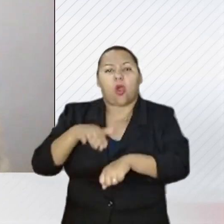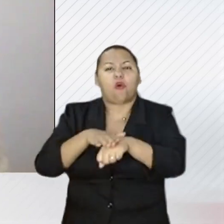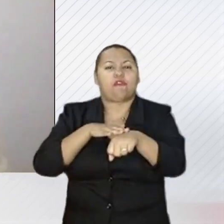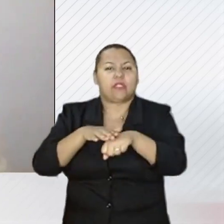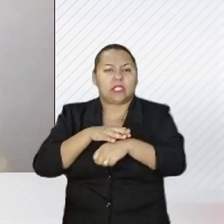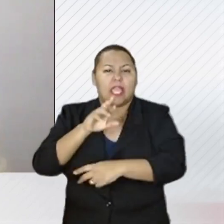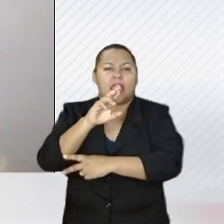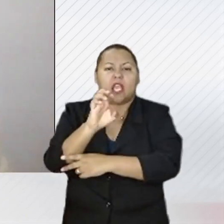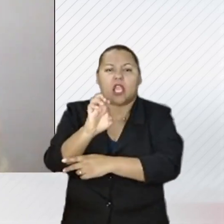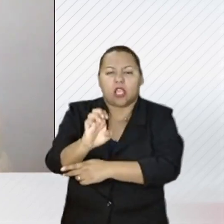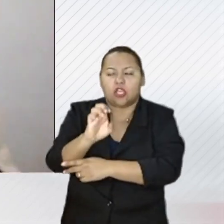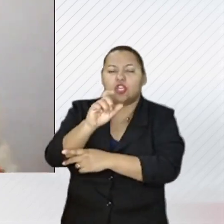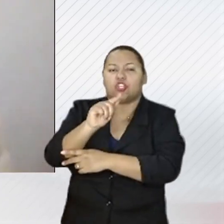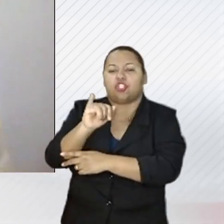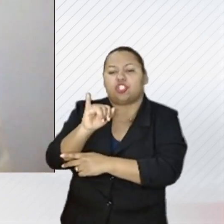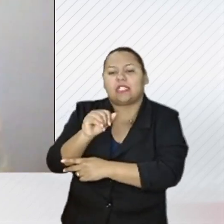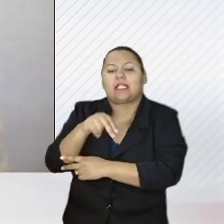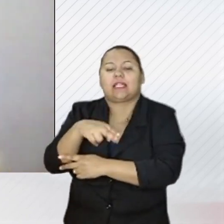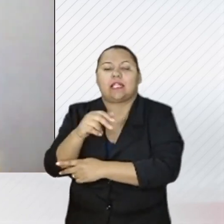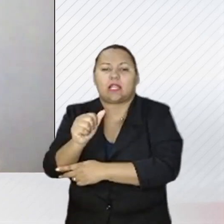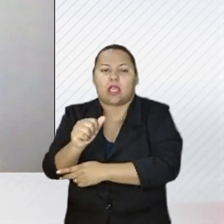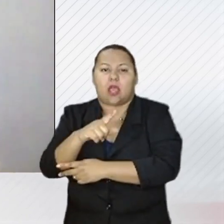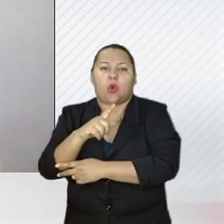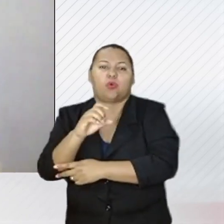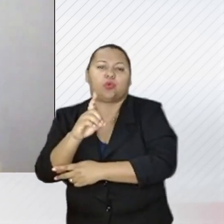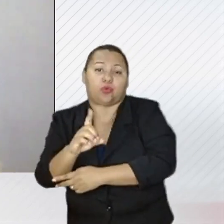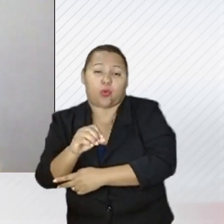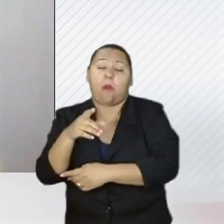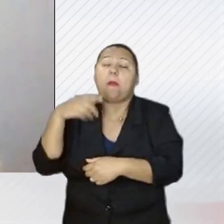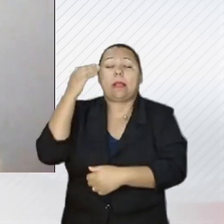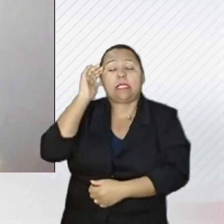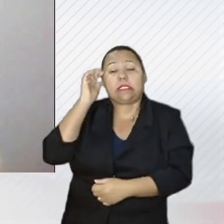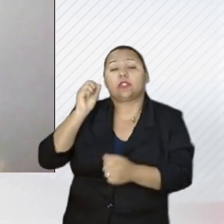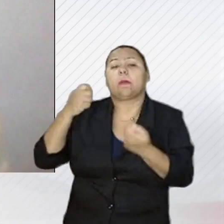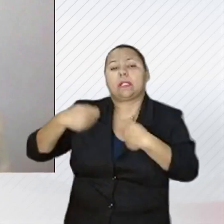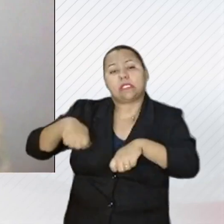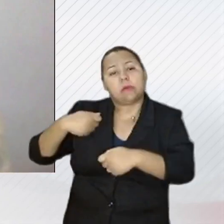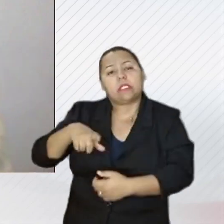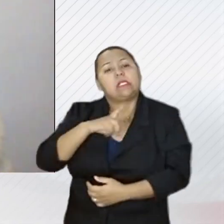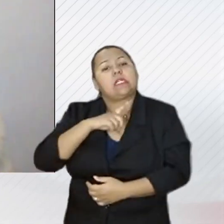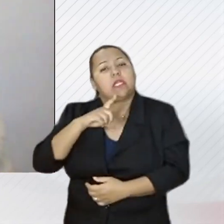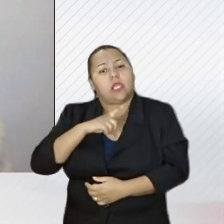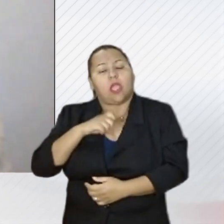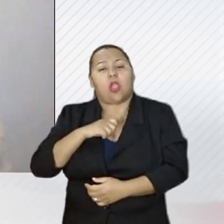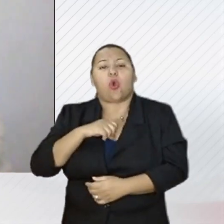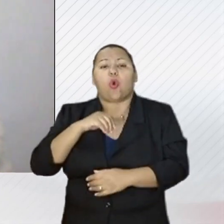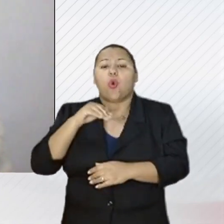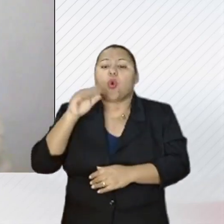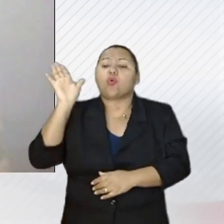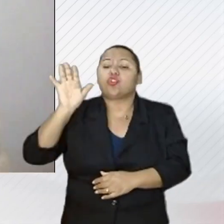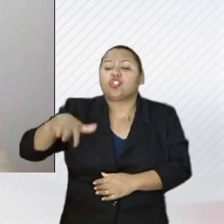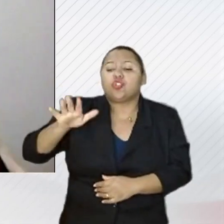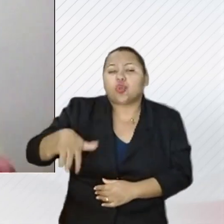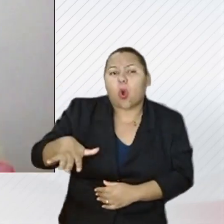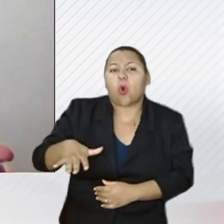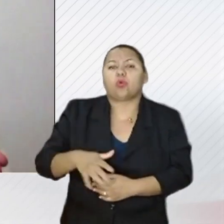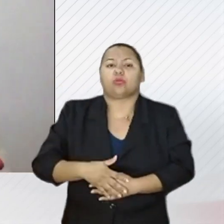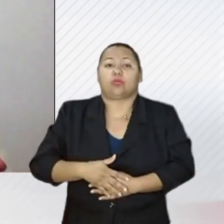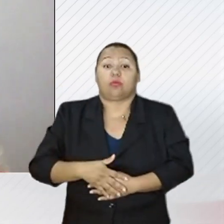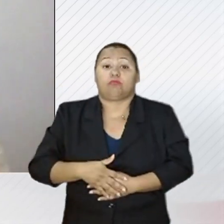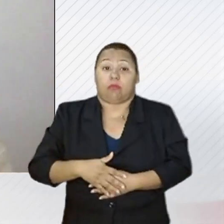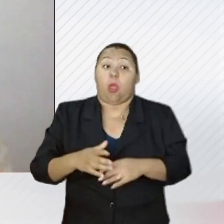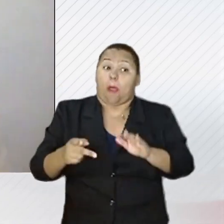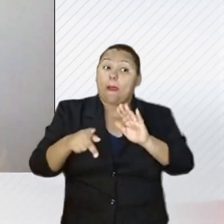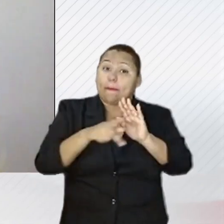eu entendo que a gente precisaria sim ter esse desconto, especialmente na questão da cesta básica, porque